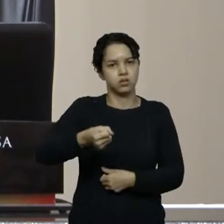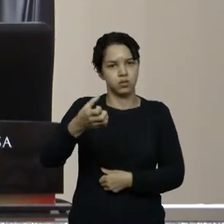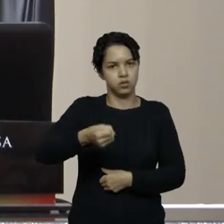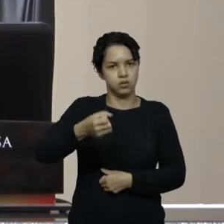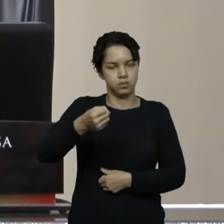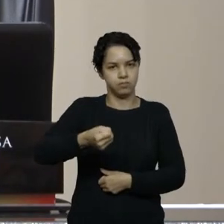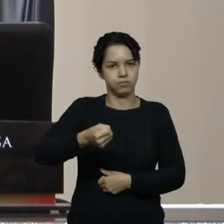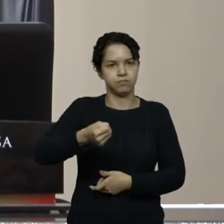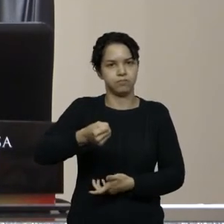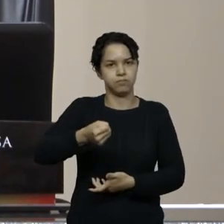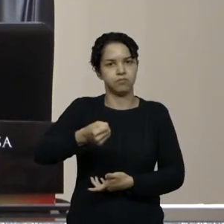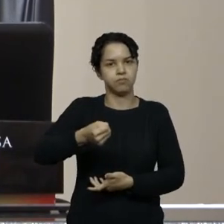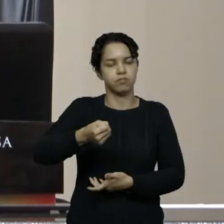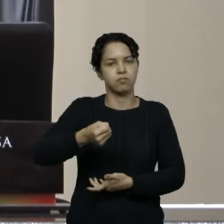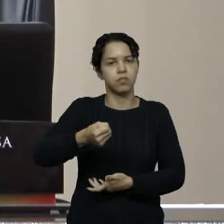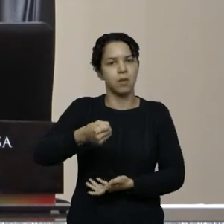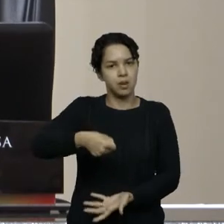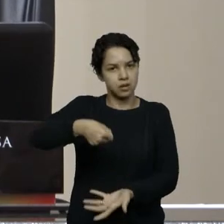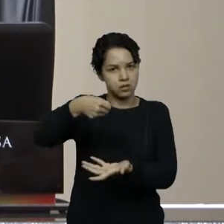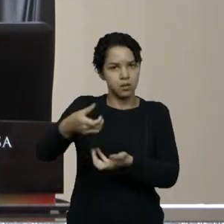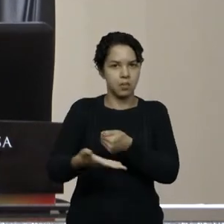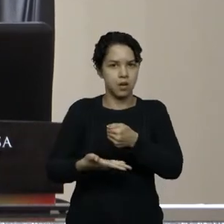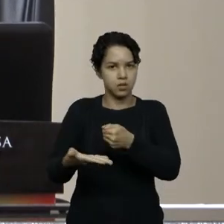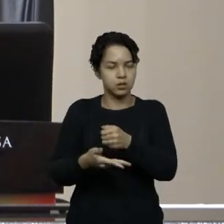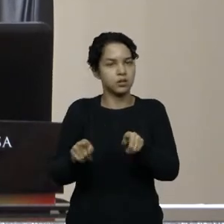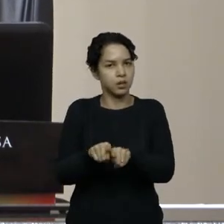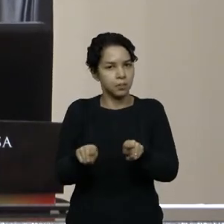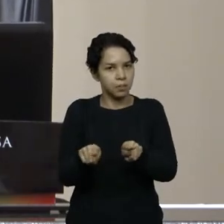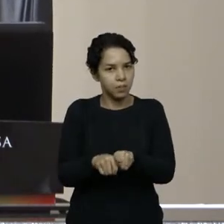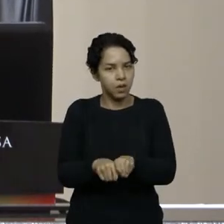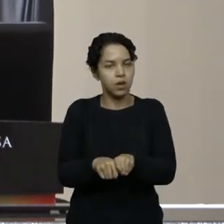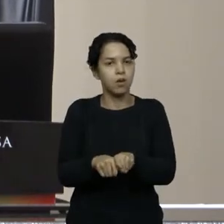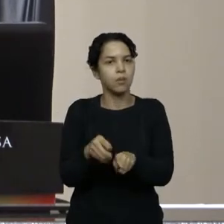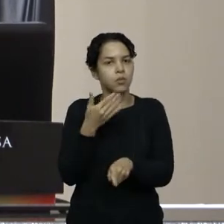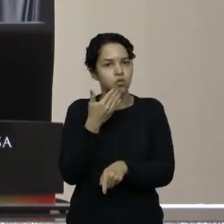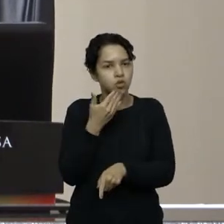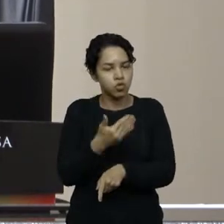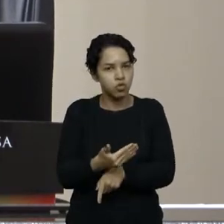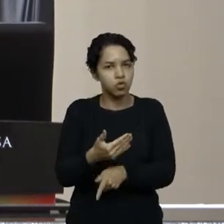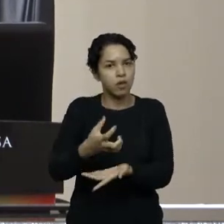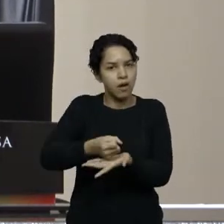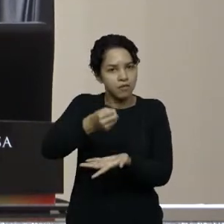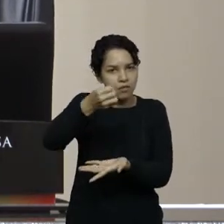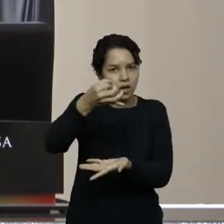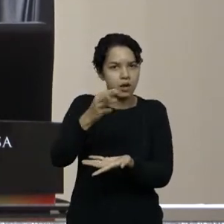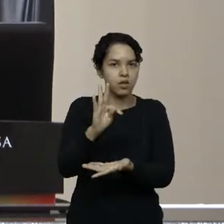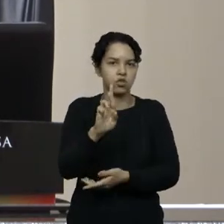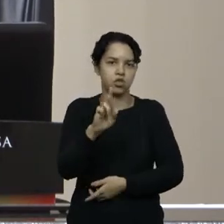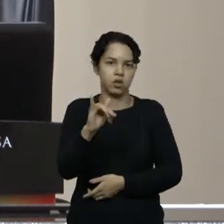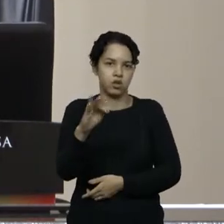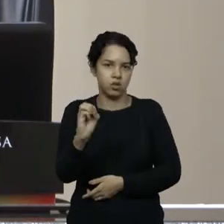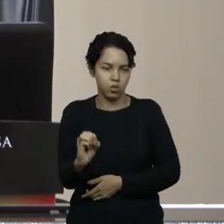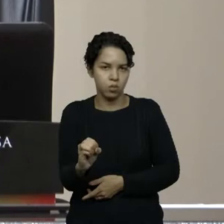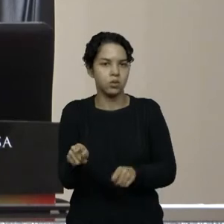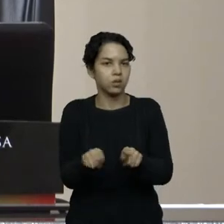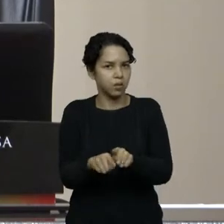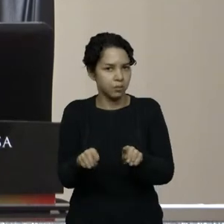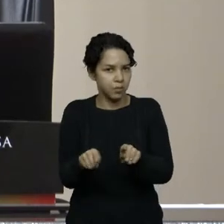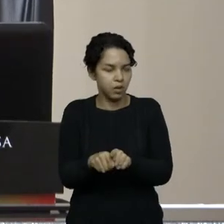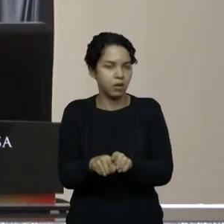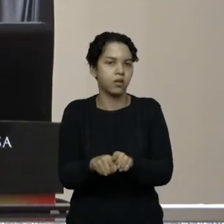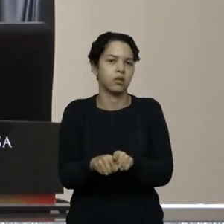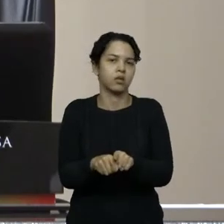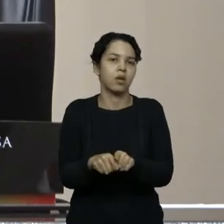e para atender o Cleiton da farinha de trigo embora embora ainda a